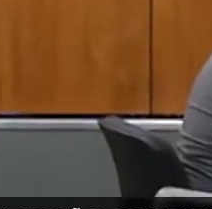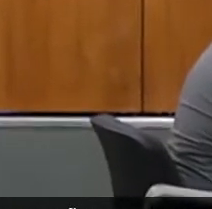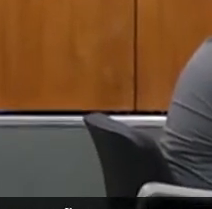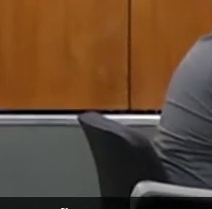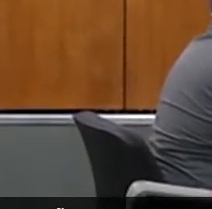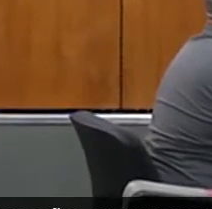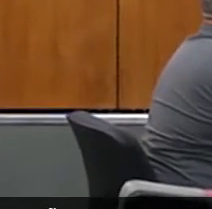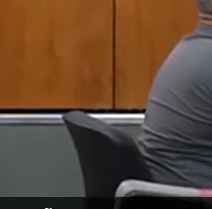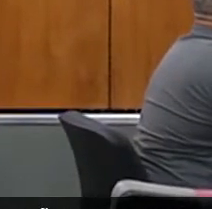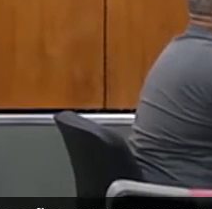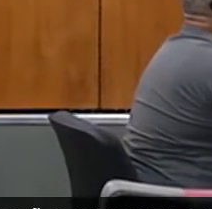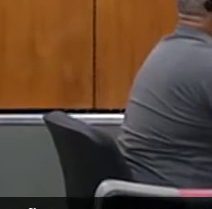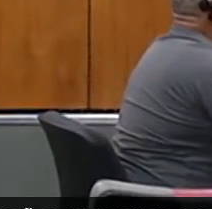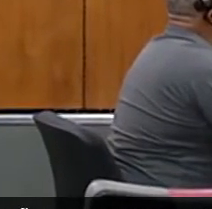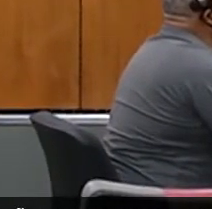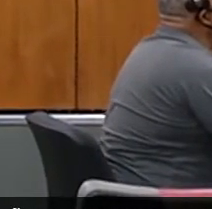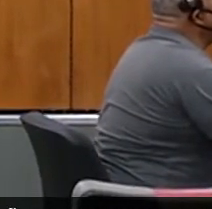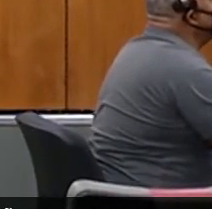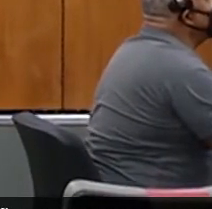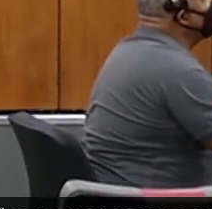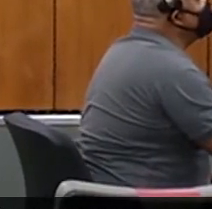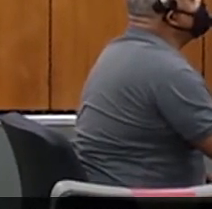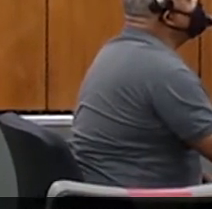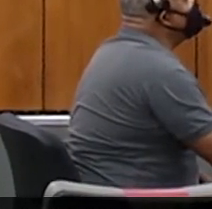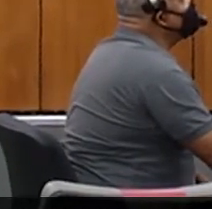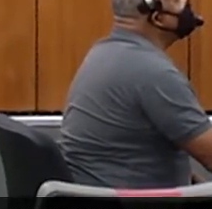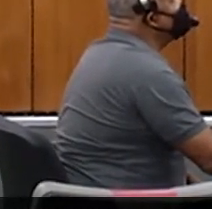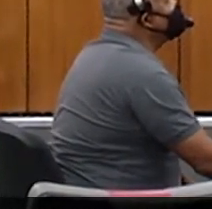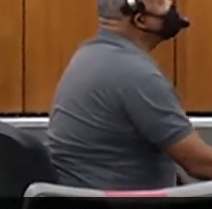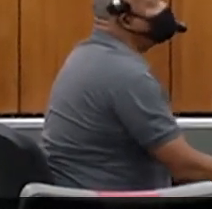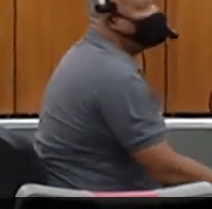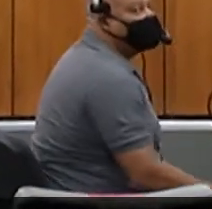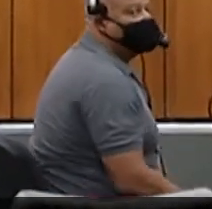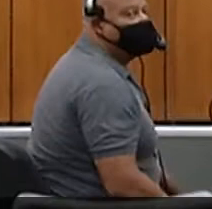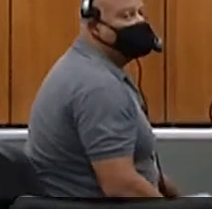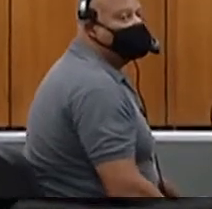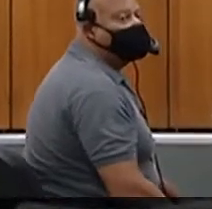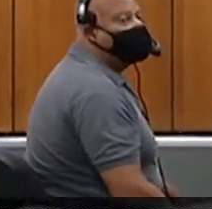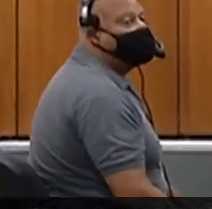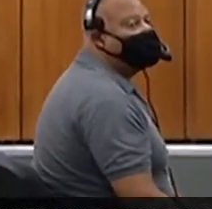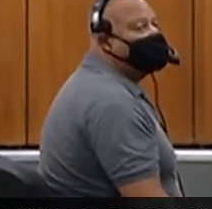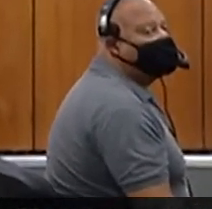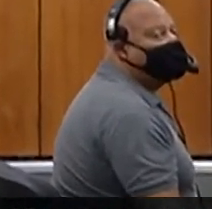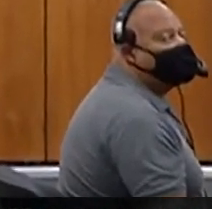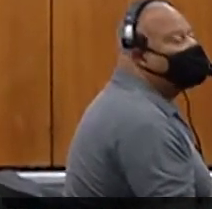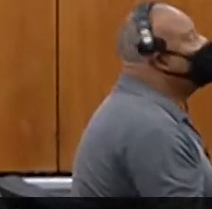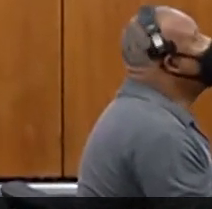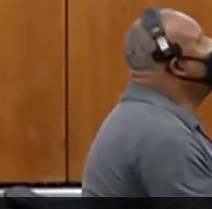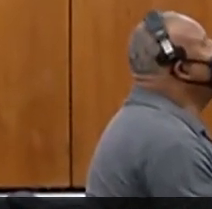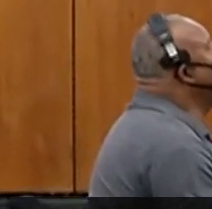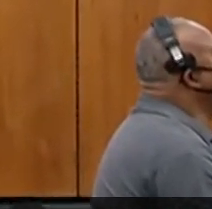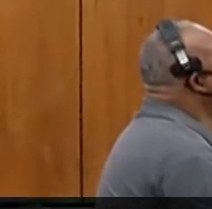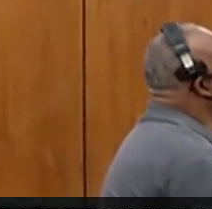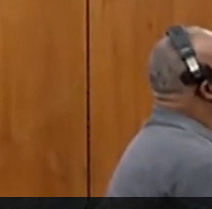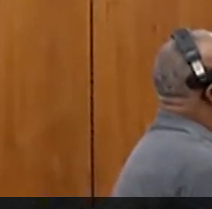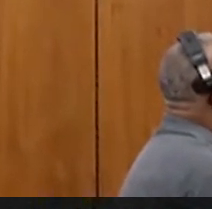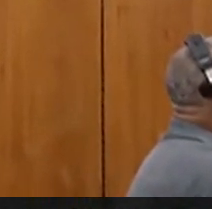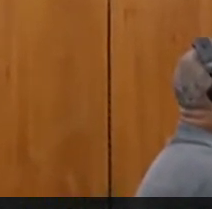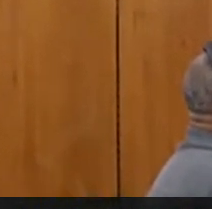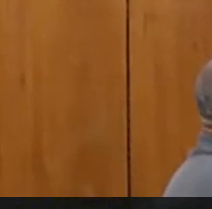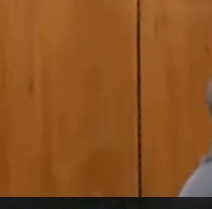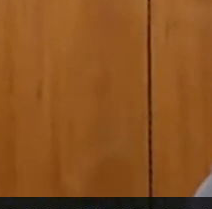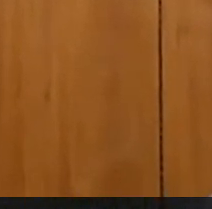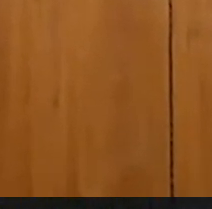os presentes, de forma presencial remota, e cumprimentar nosso presidente,